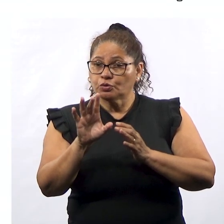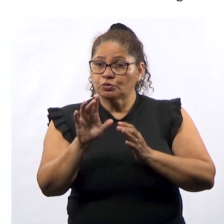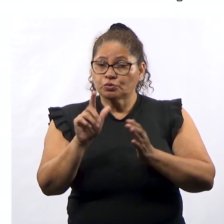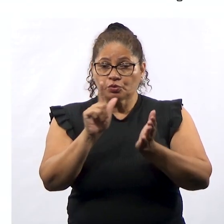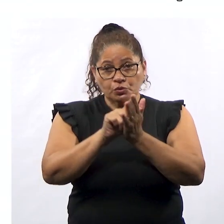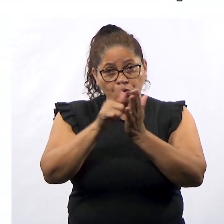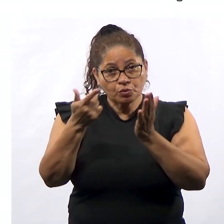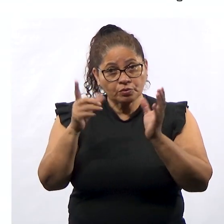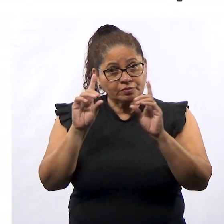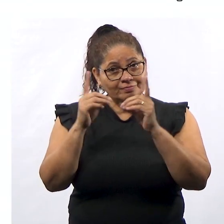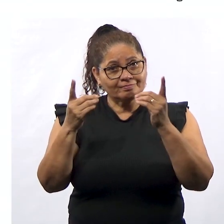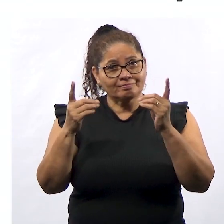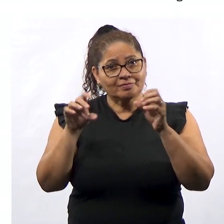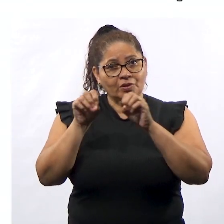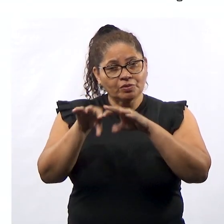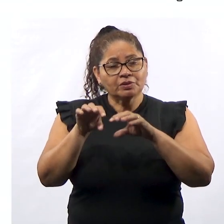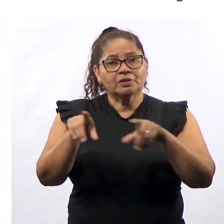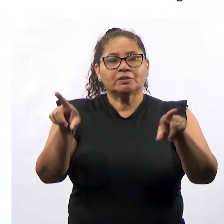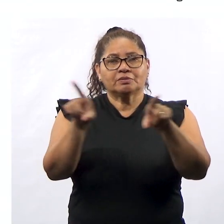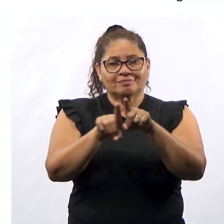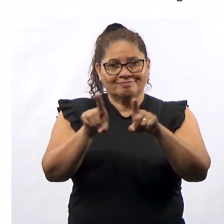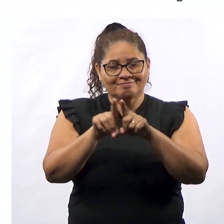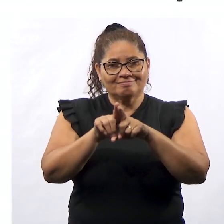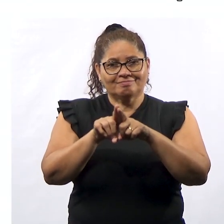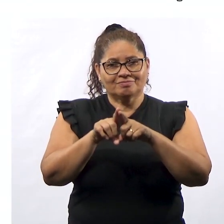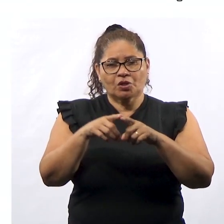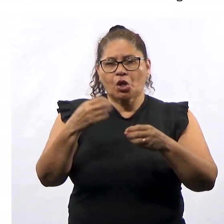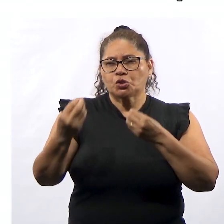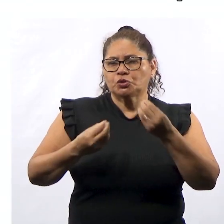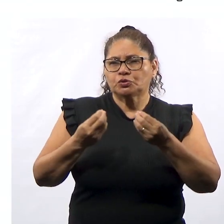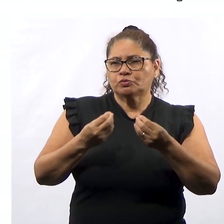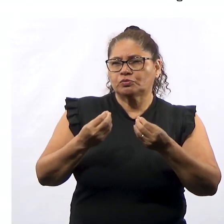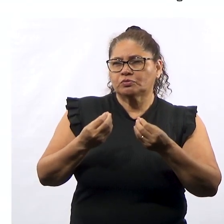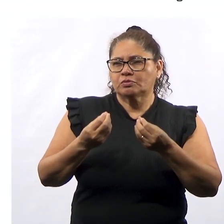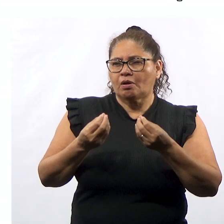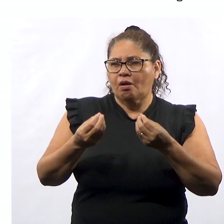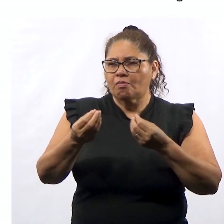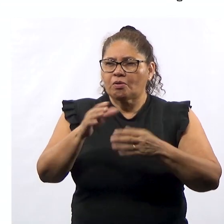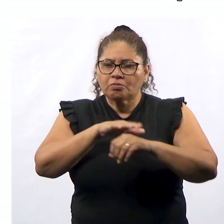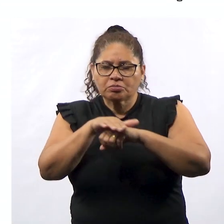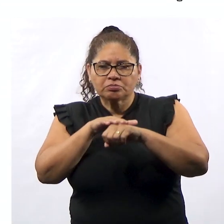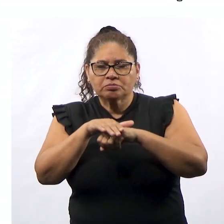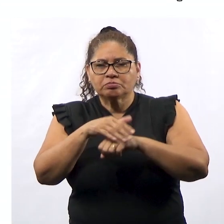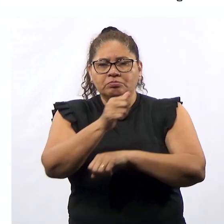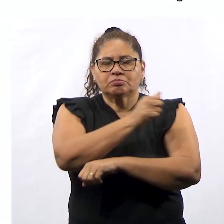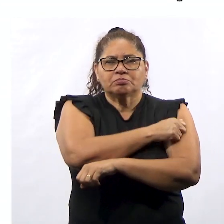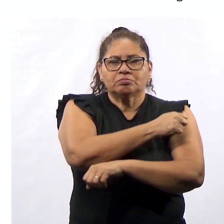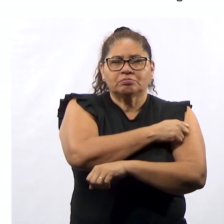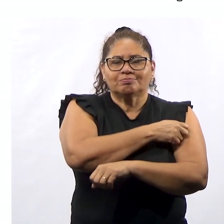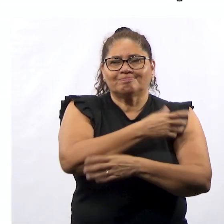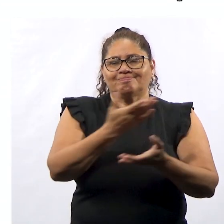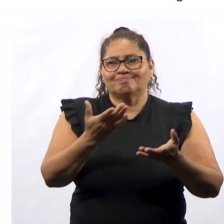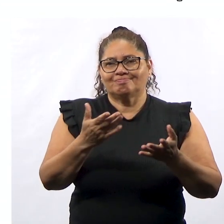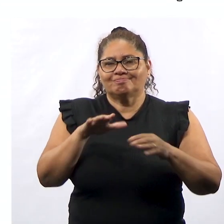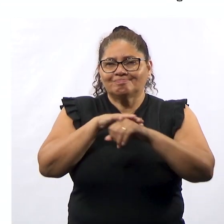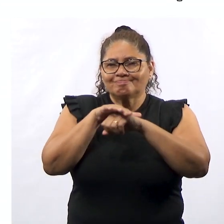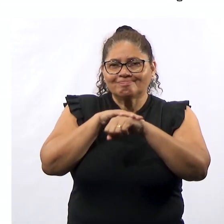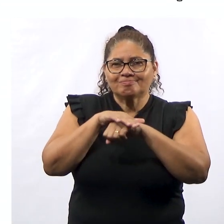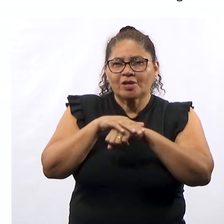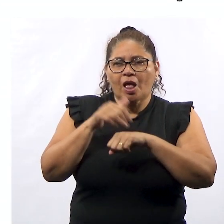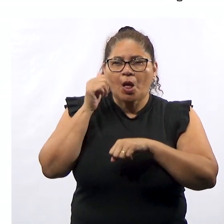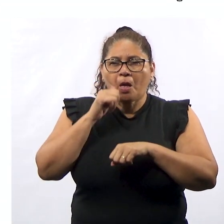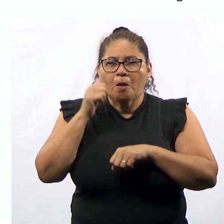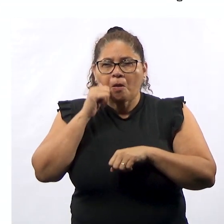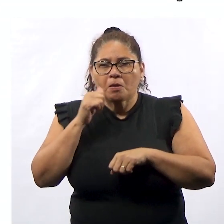livro didático ou nós ensinamos também por meio da forma que tratamos os alunos, da forma como nos dirigimos a menina,